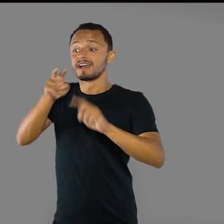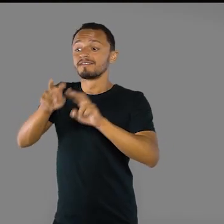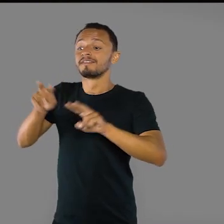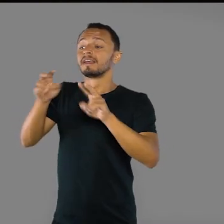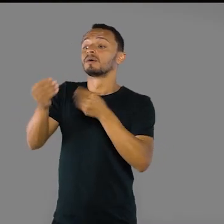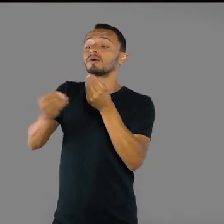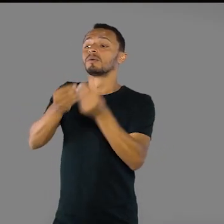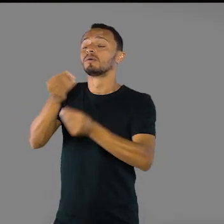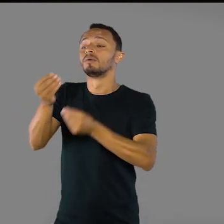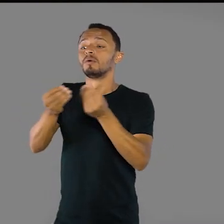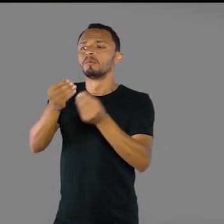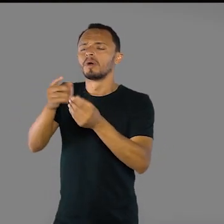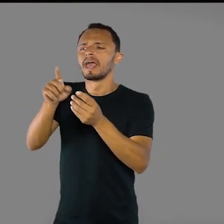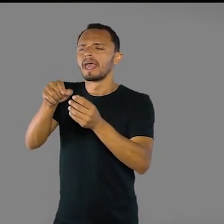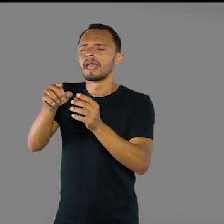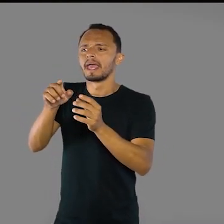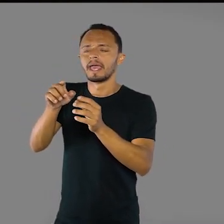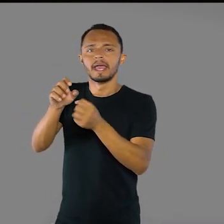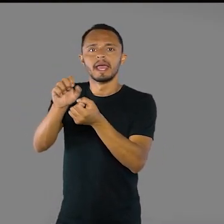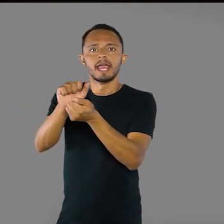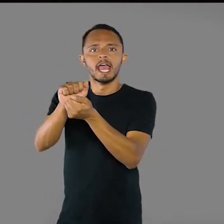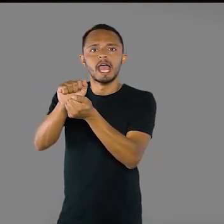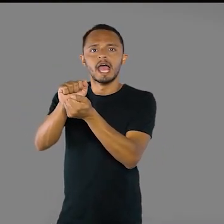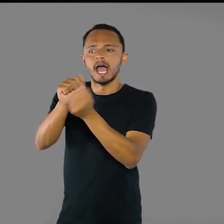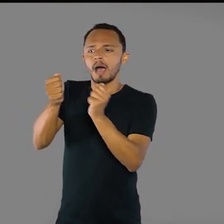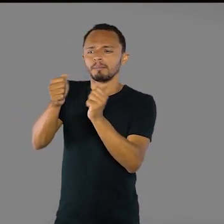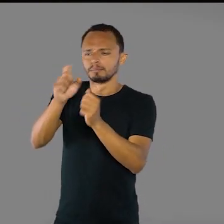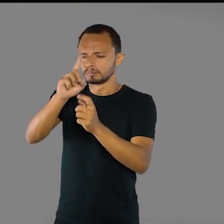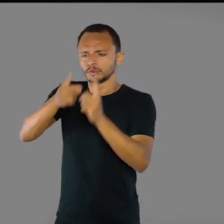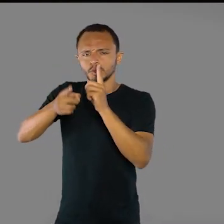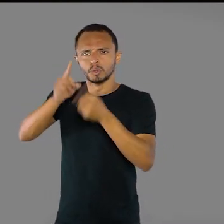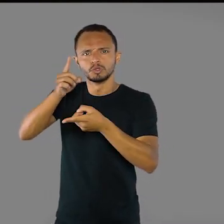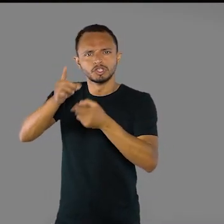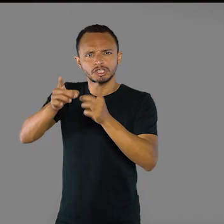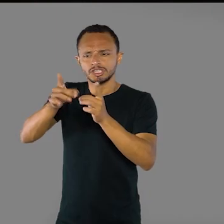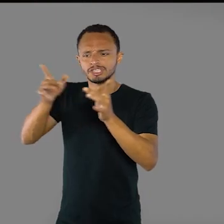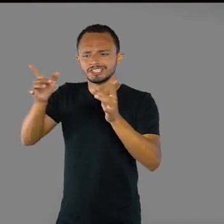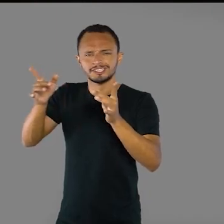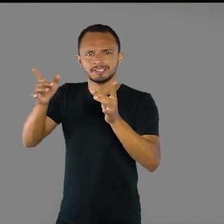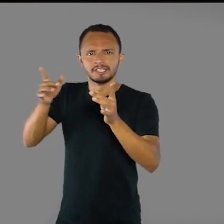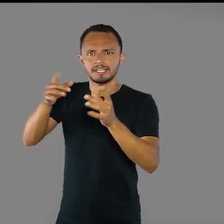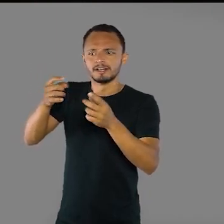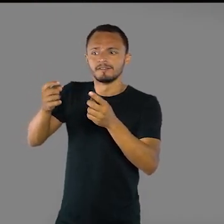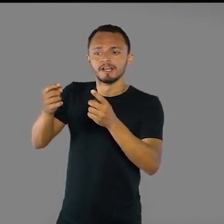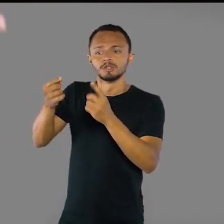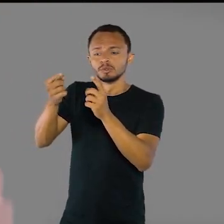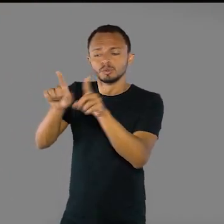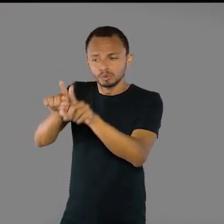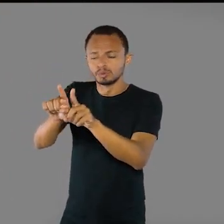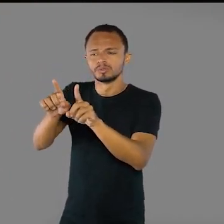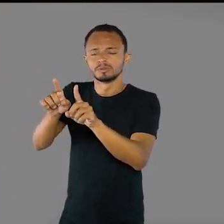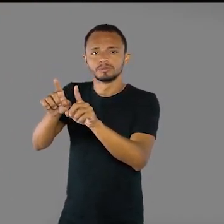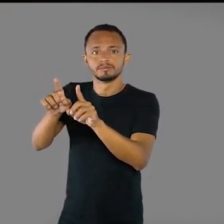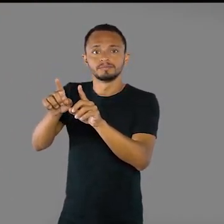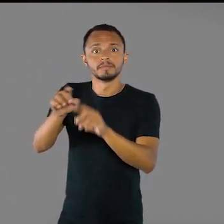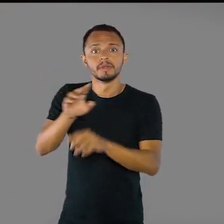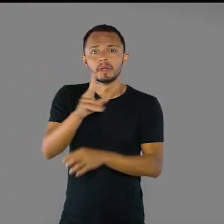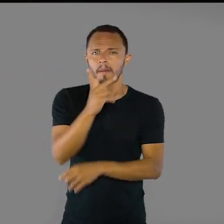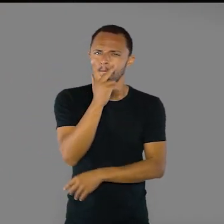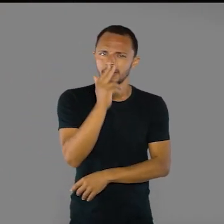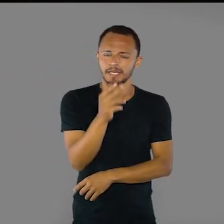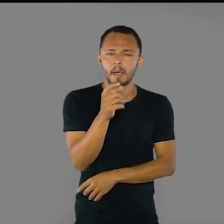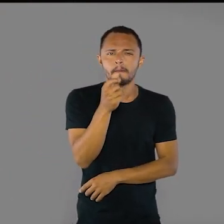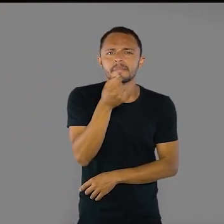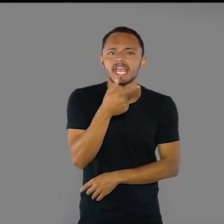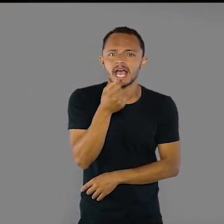na figura de Dom Pedro. Também tem essa questão muito interessante, que parece uma piada, mas não é, que tem uma disputa